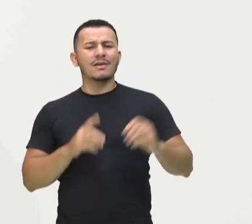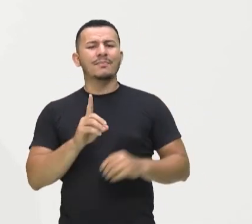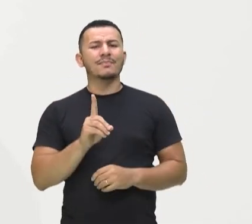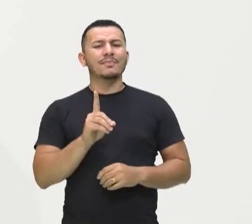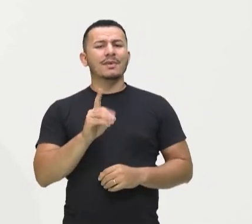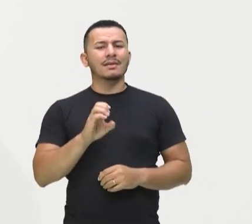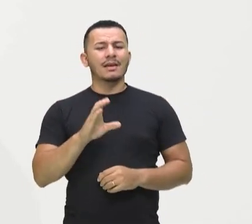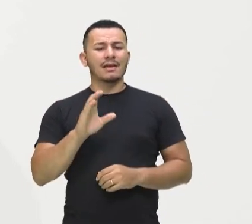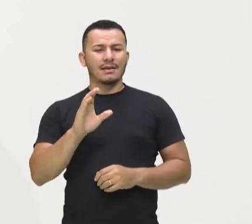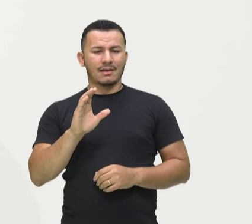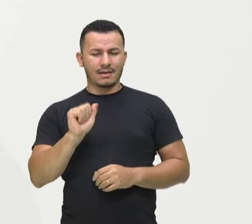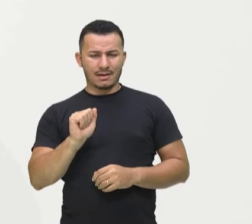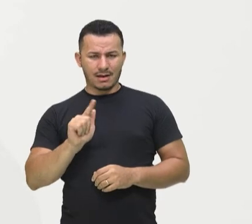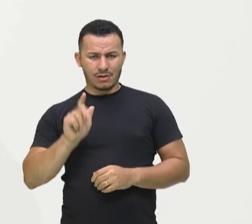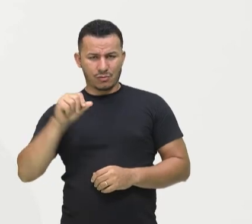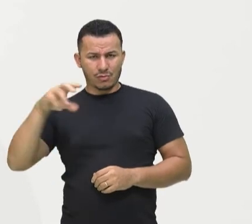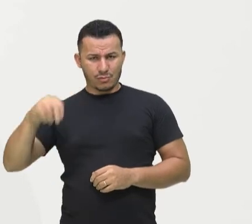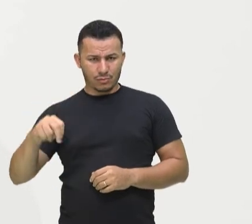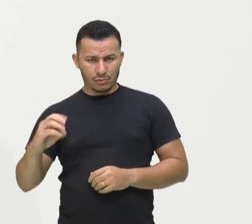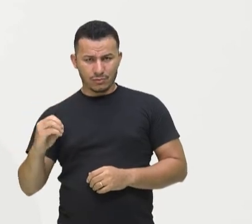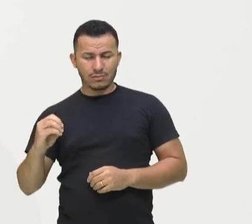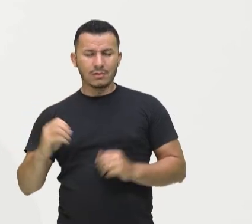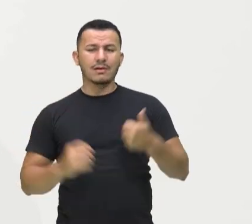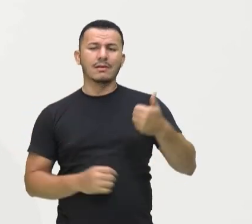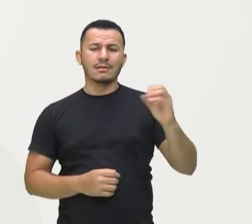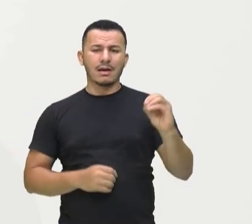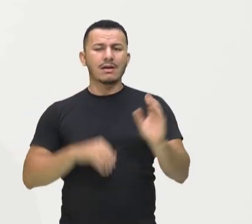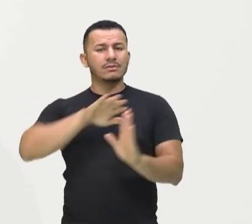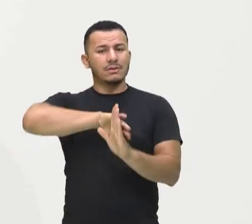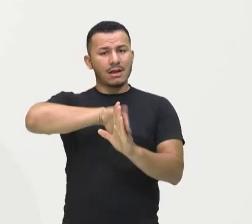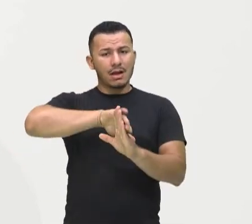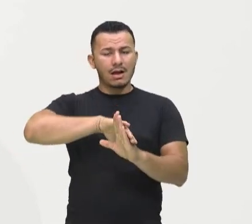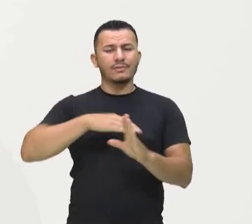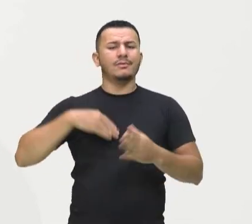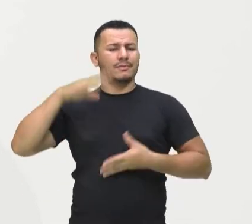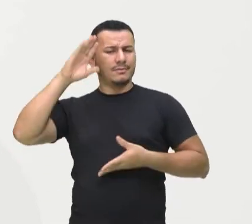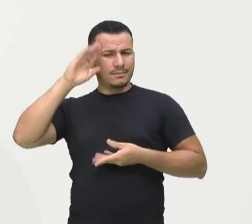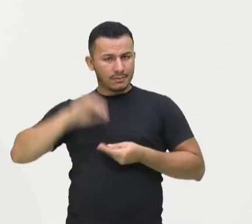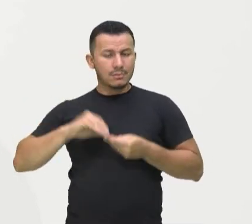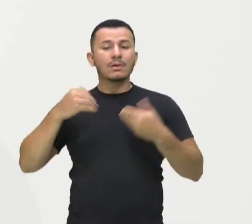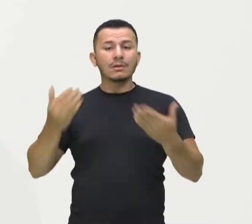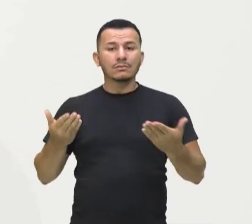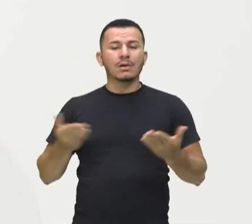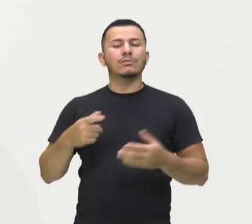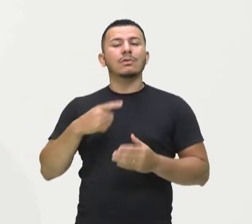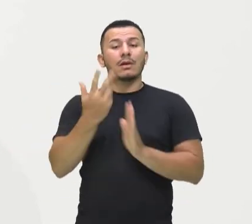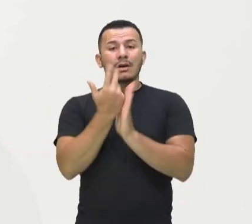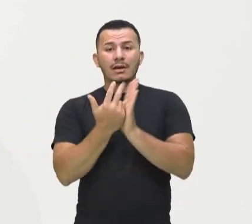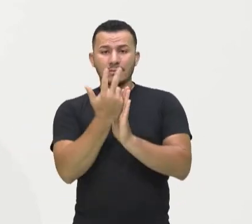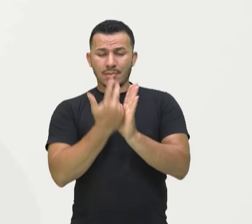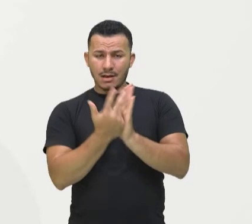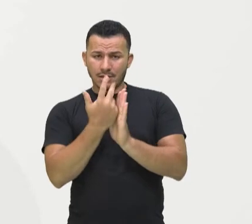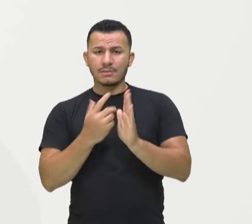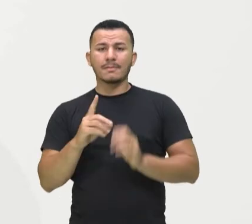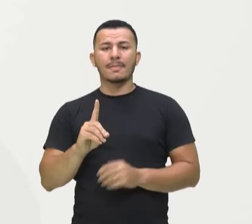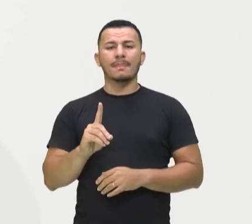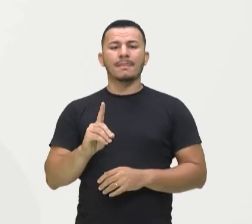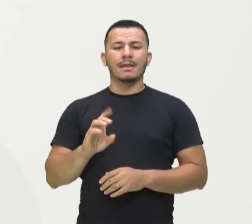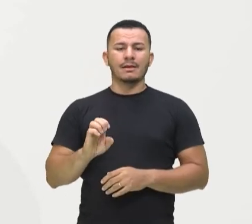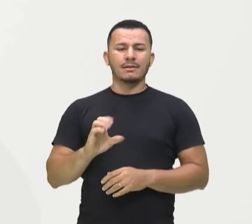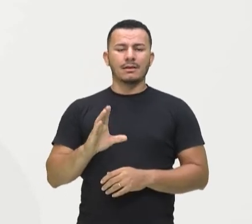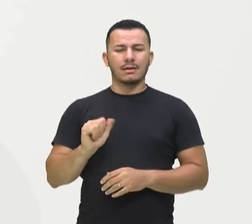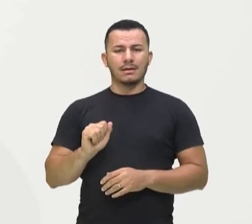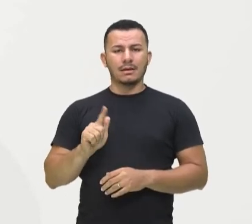palavra 10, tá legal? Então, sabendo disso, quer dizer então que um decágono, ele